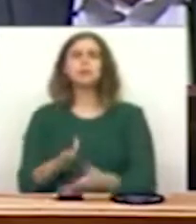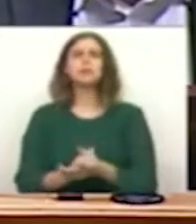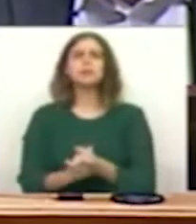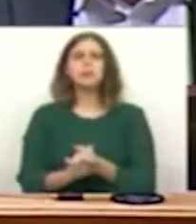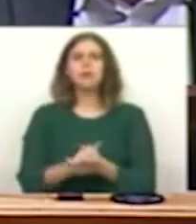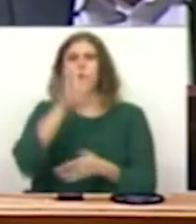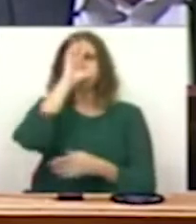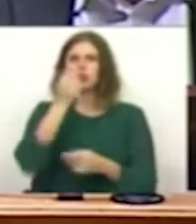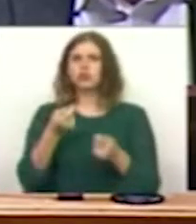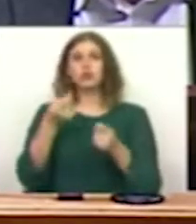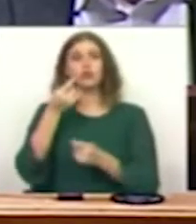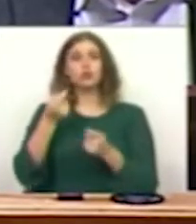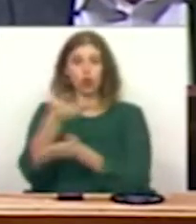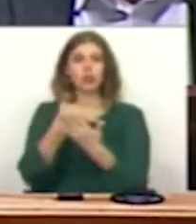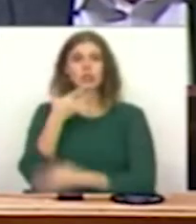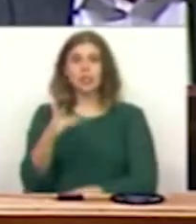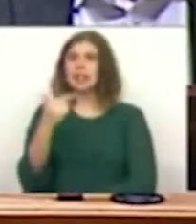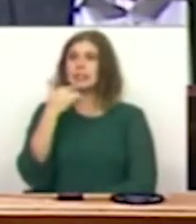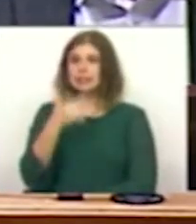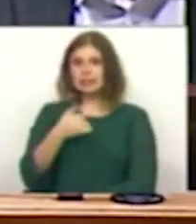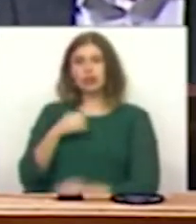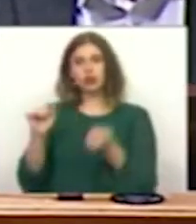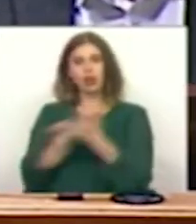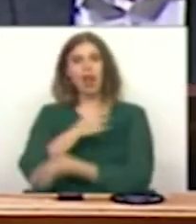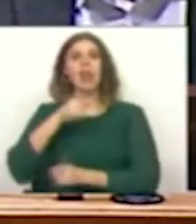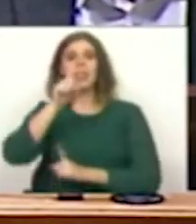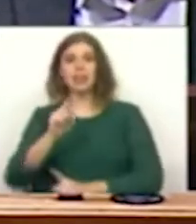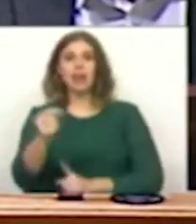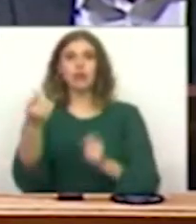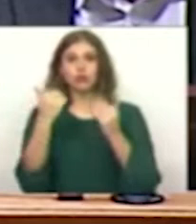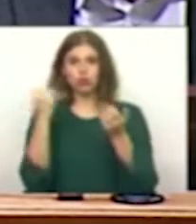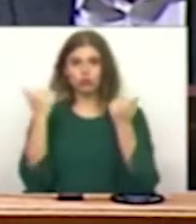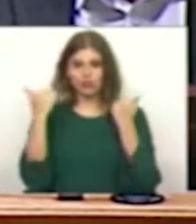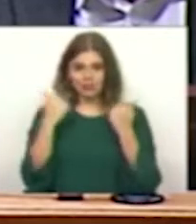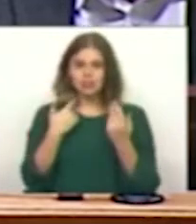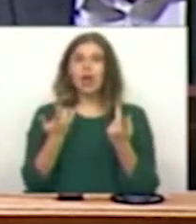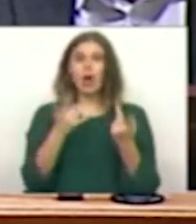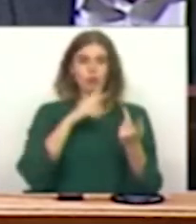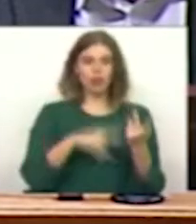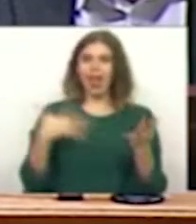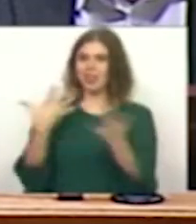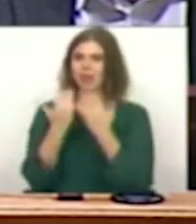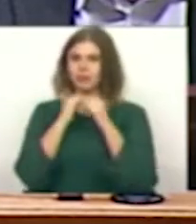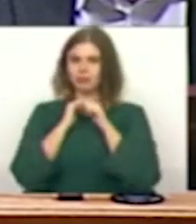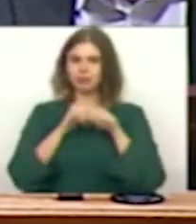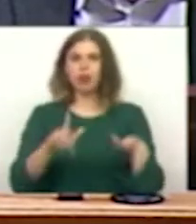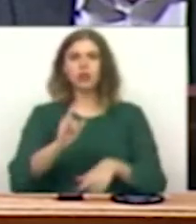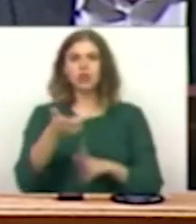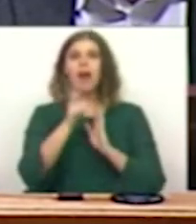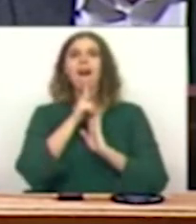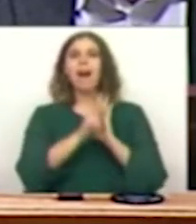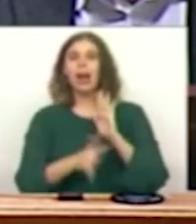O Ministério dos Negócios Estrangeiros disse ao Diário de Notícias que Portugal, até à divulgação de uma notícia sobre a diretiva